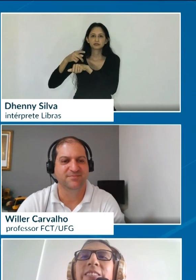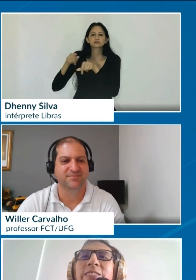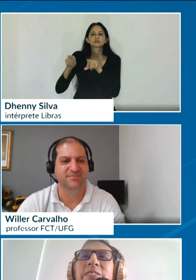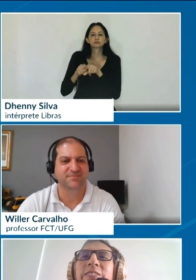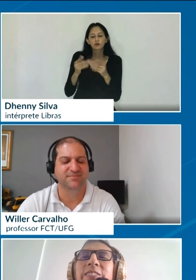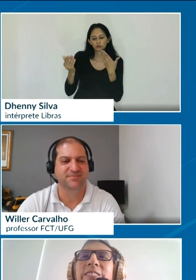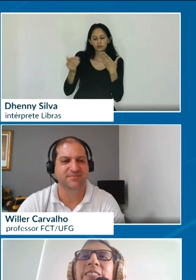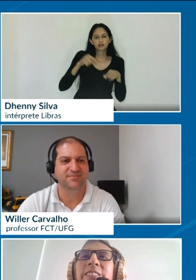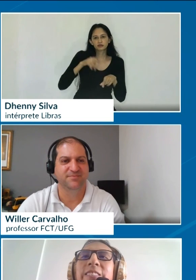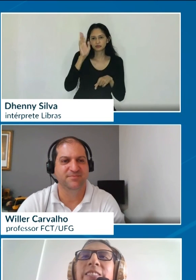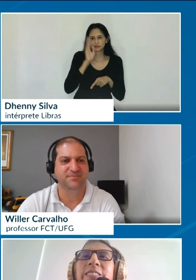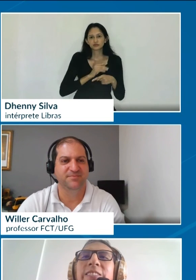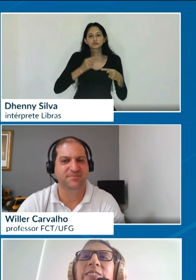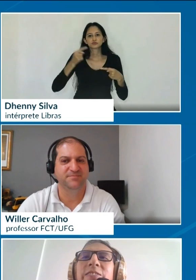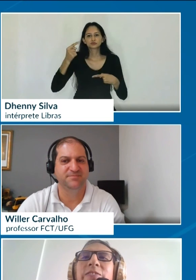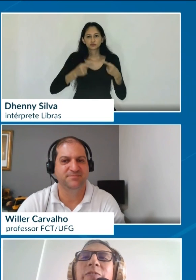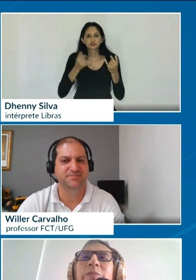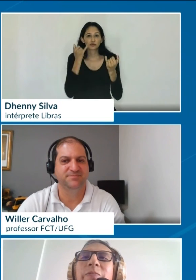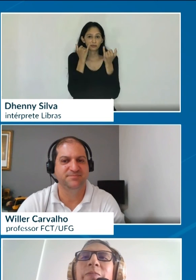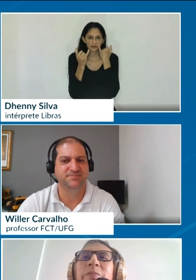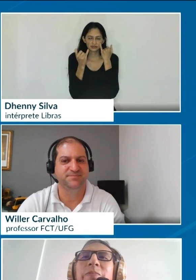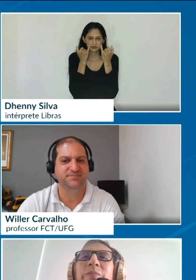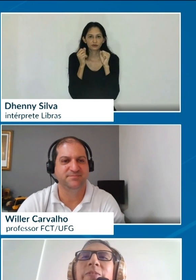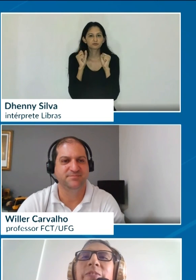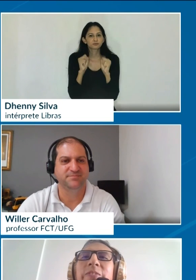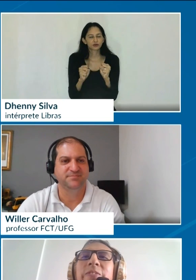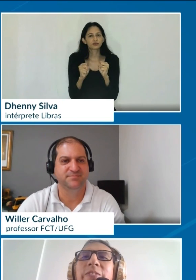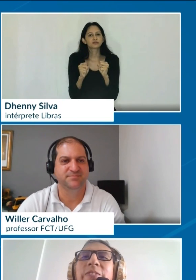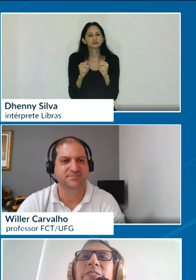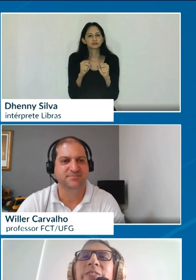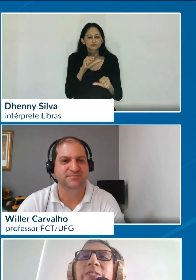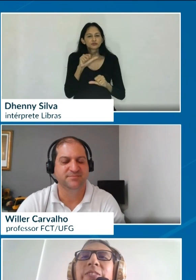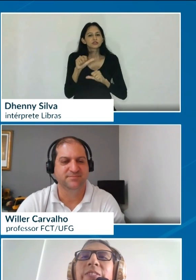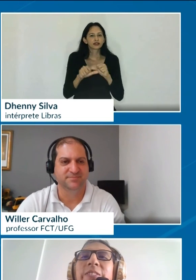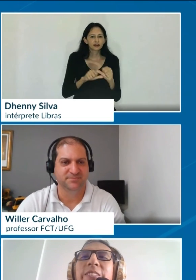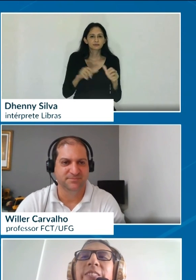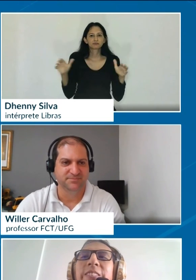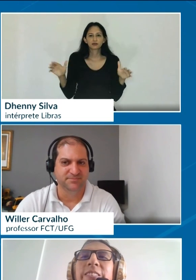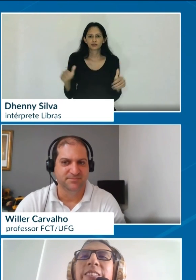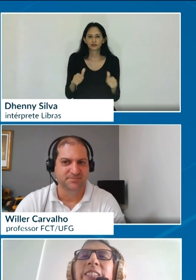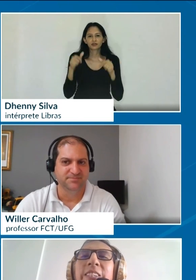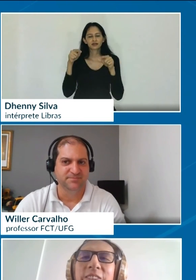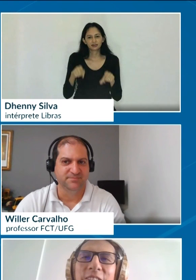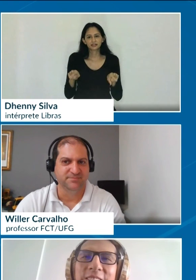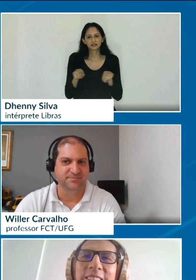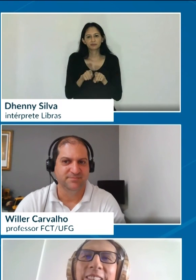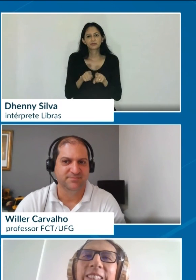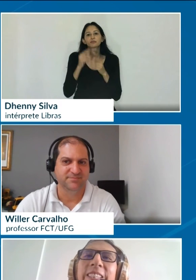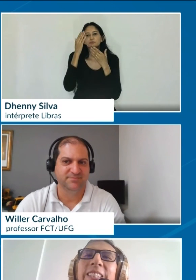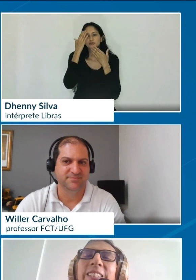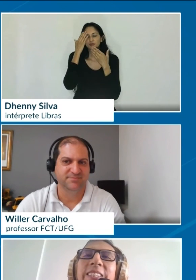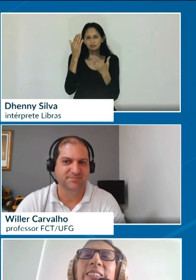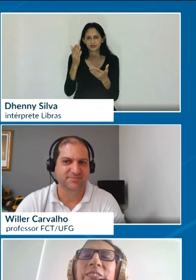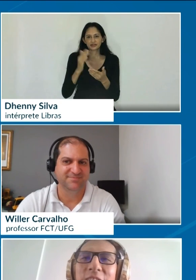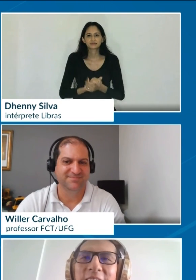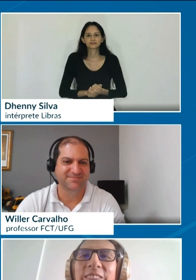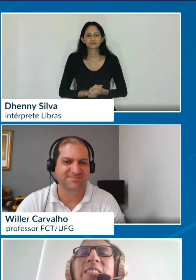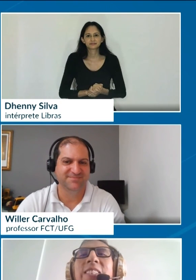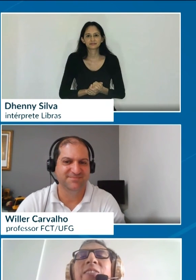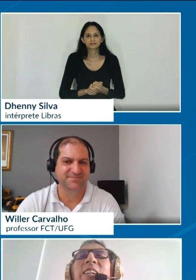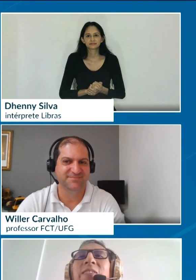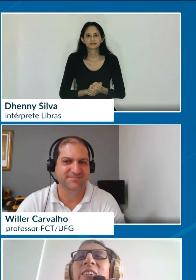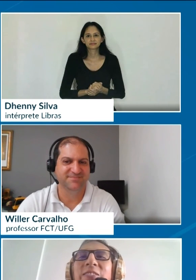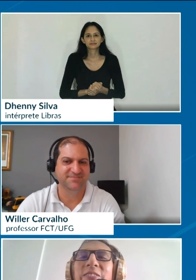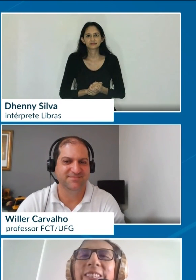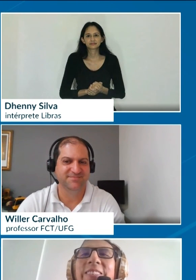para a gente ver que tipo de informação a gente pode trocar e, de repente, melhorar o nosso transporte. Mas muito obrigado, até a próxima. Muito obrigado